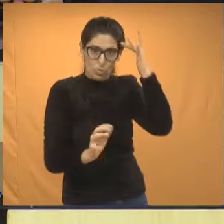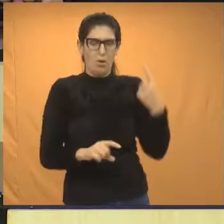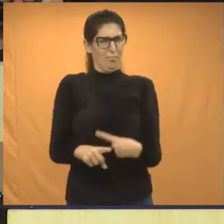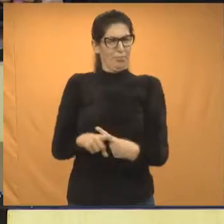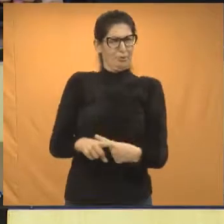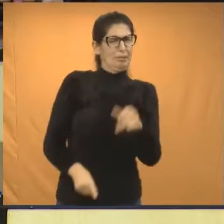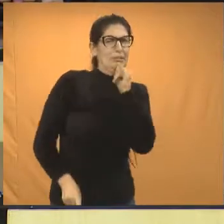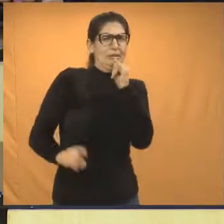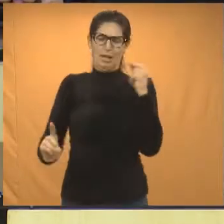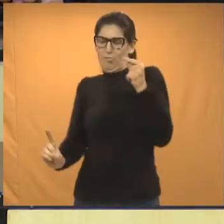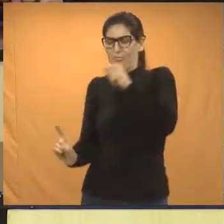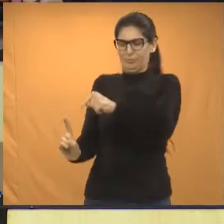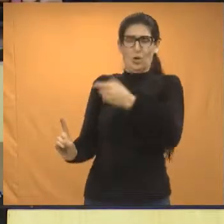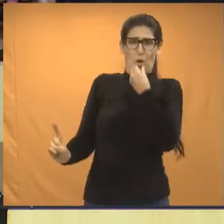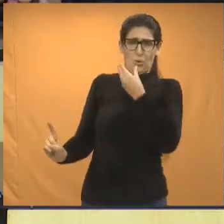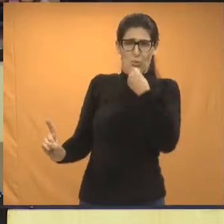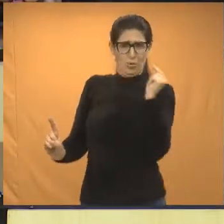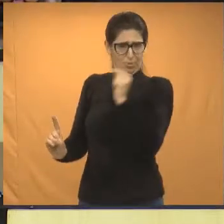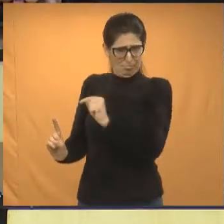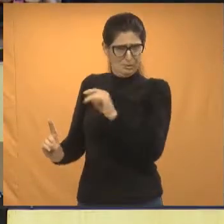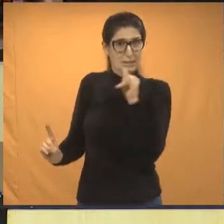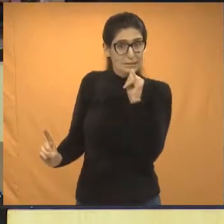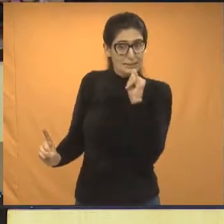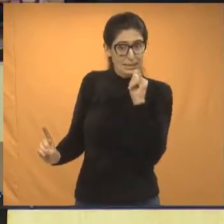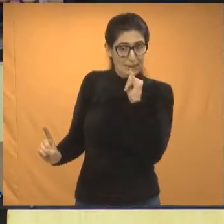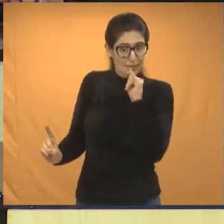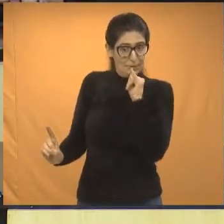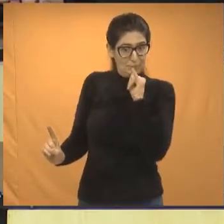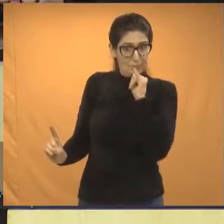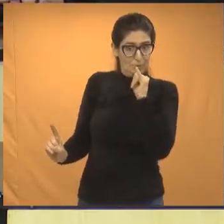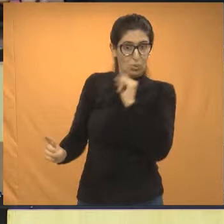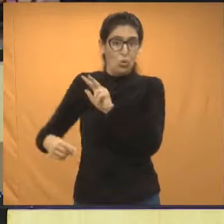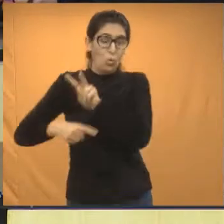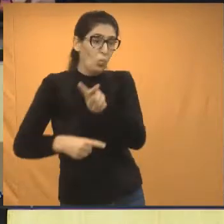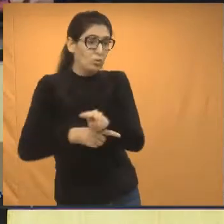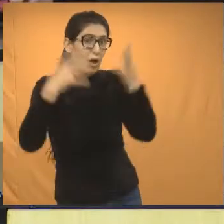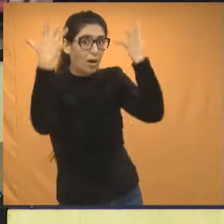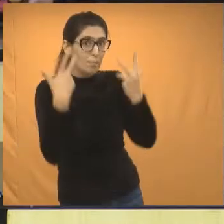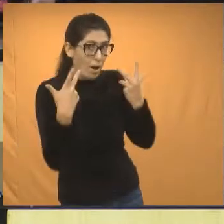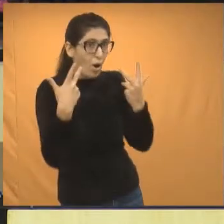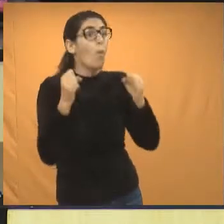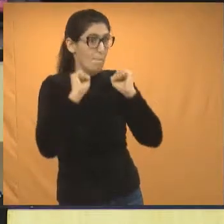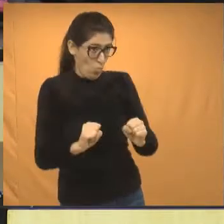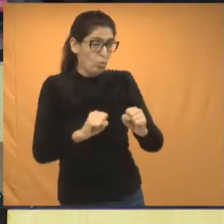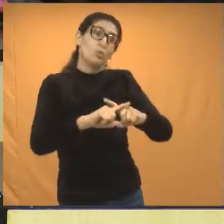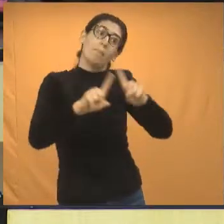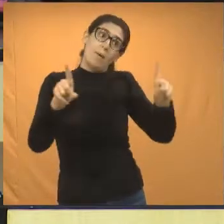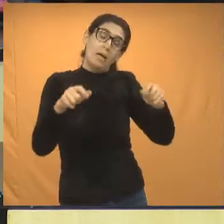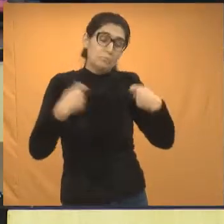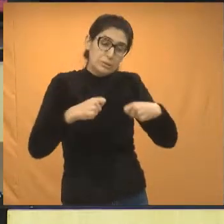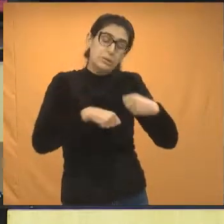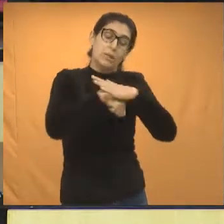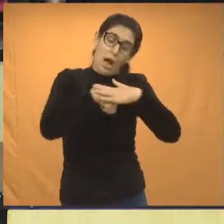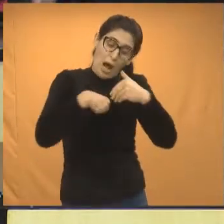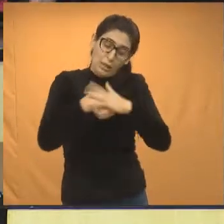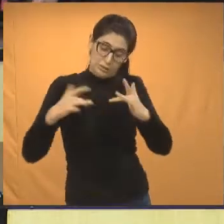do Meio Ambiente, para lidar com o meio ambiente, para lidar com animais, tem que ser engajado na causa e tem que gostar, porque se você coloca uma